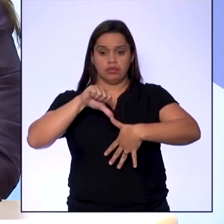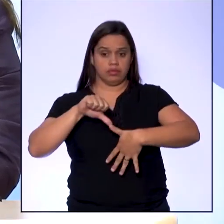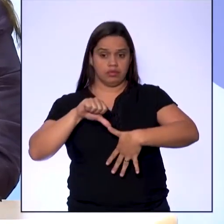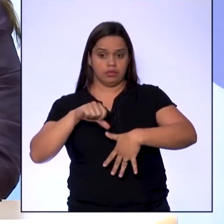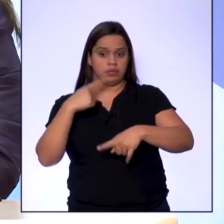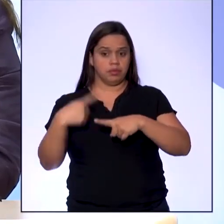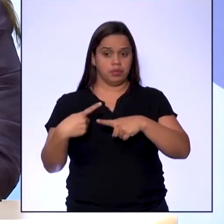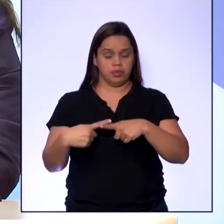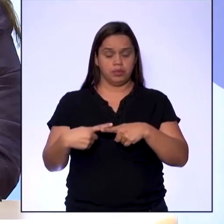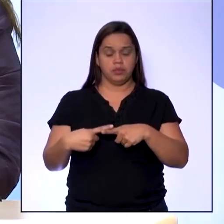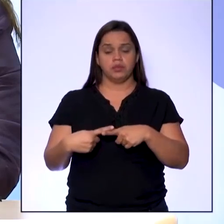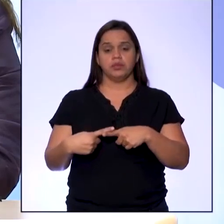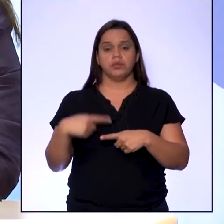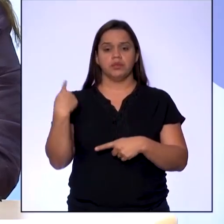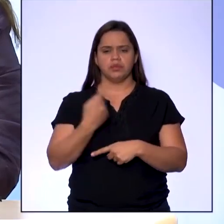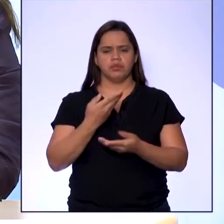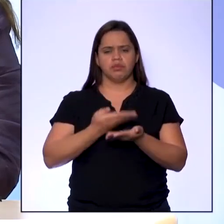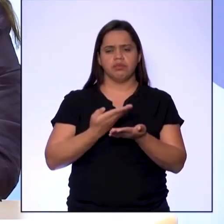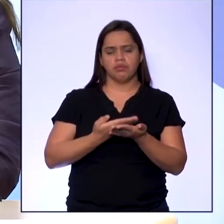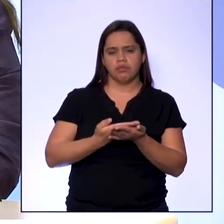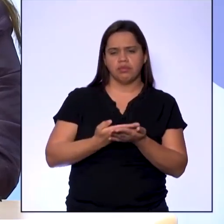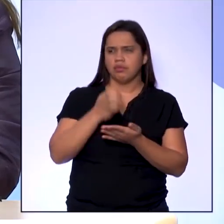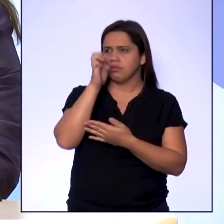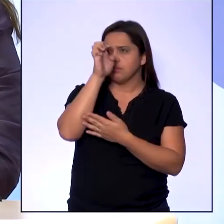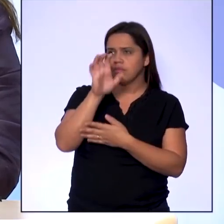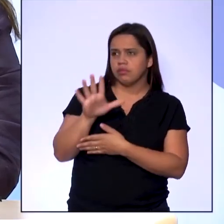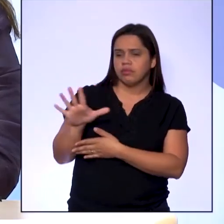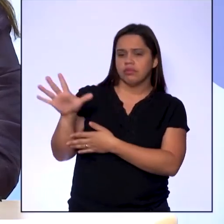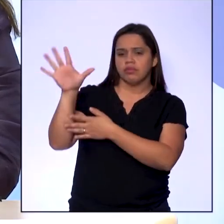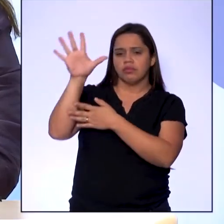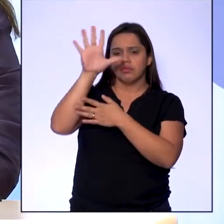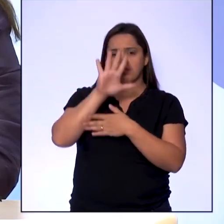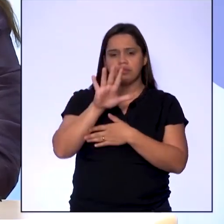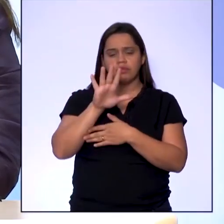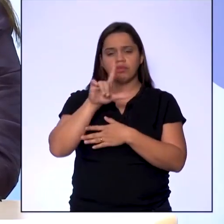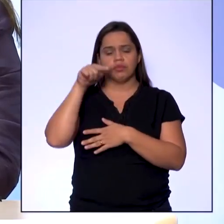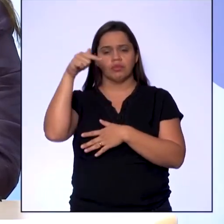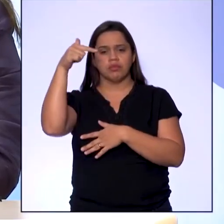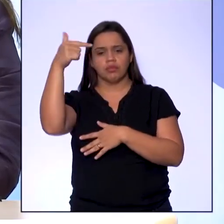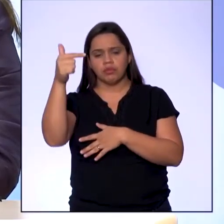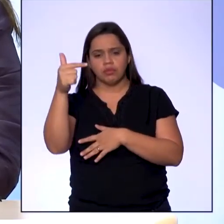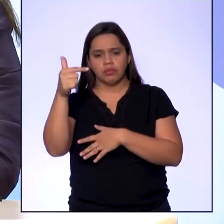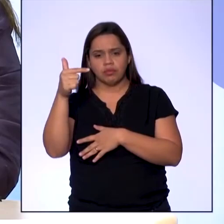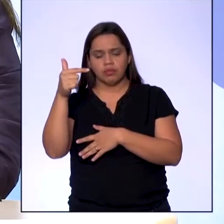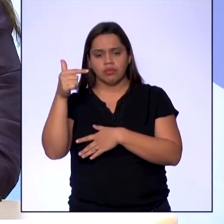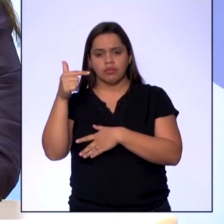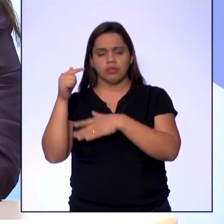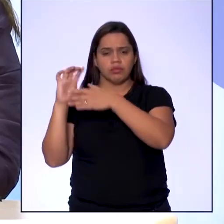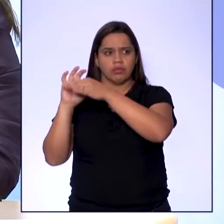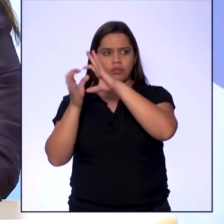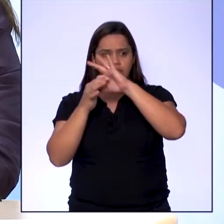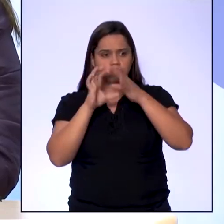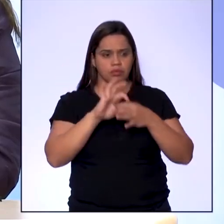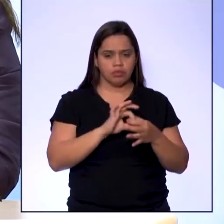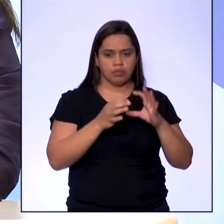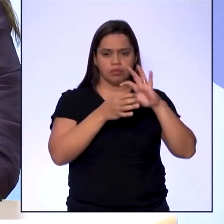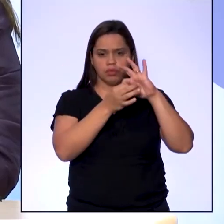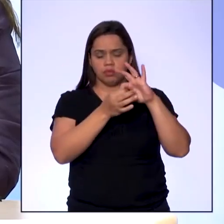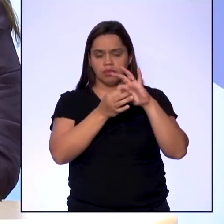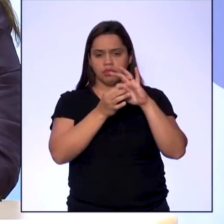correto, professor André? Sim, professor. Eu queria até comentar, que é importante a gente sempre trabalhar com essa